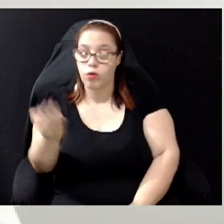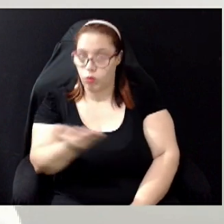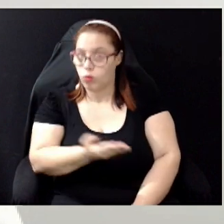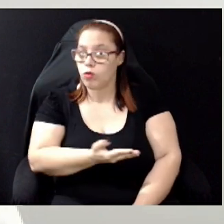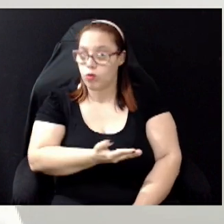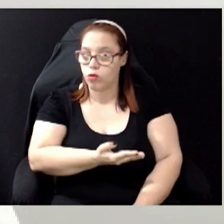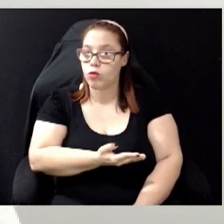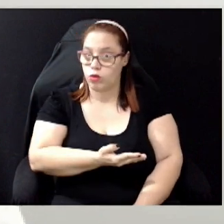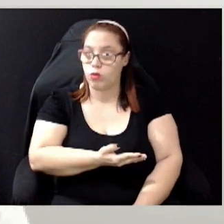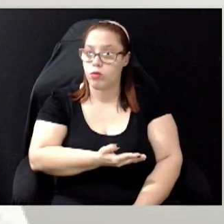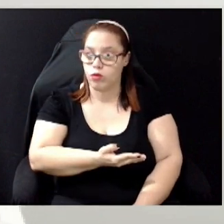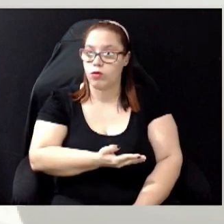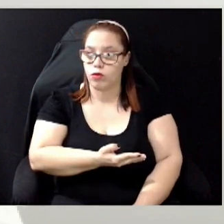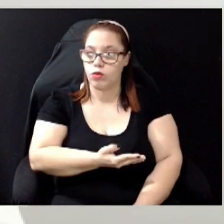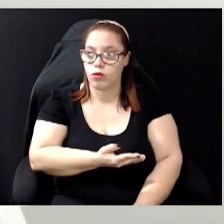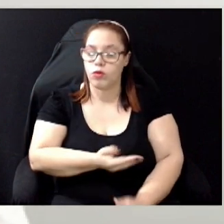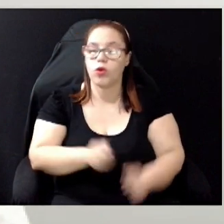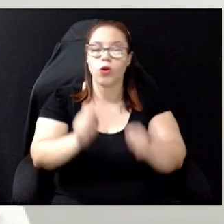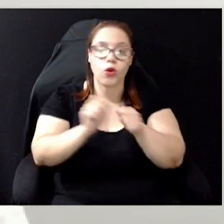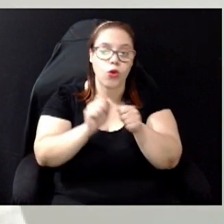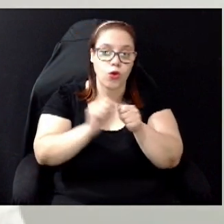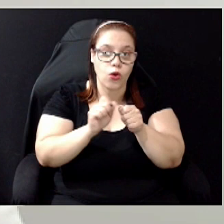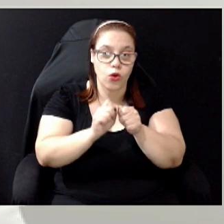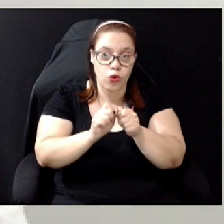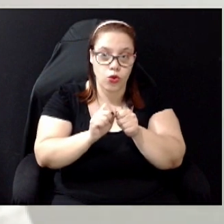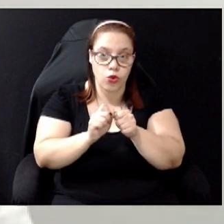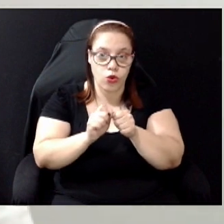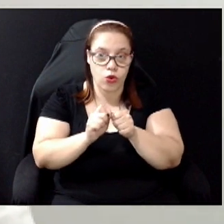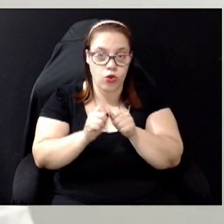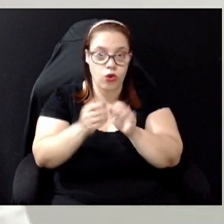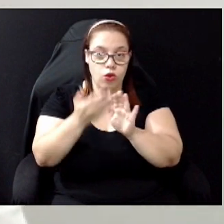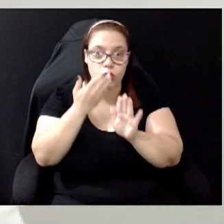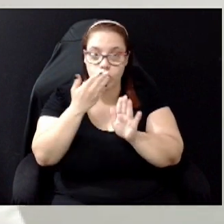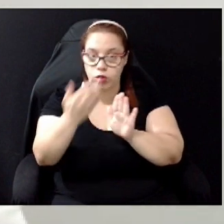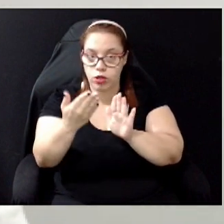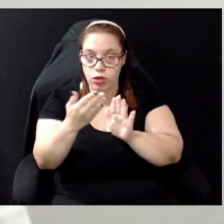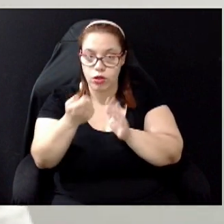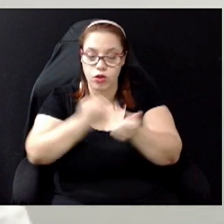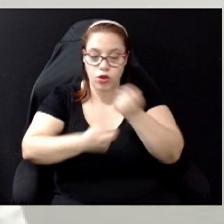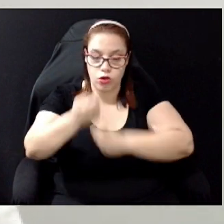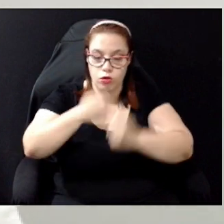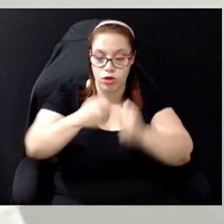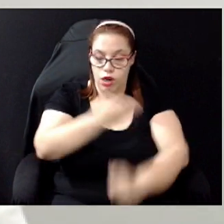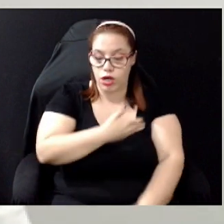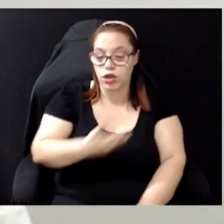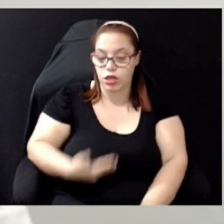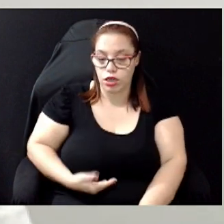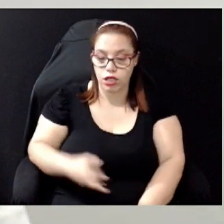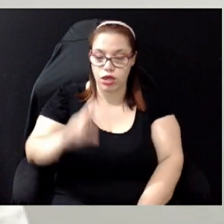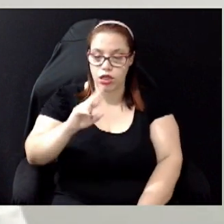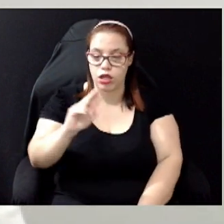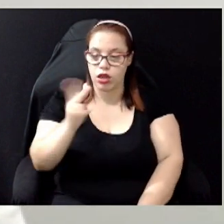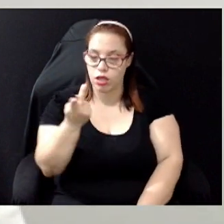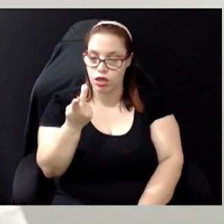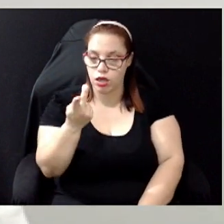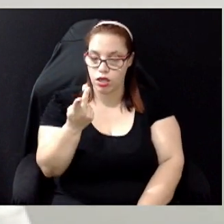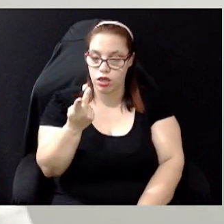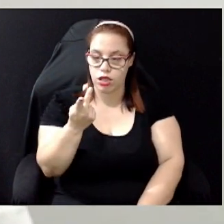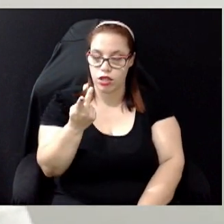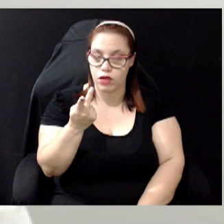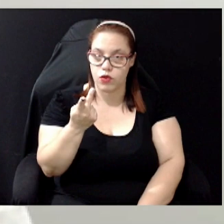Sanasa, lá tem todo o que a Sanasa faz, questão de licitação, administração,